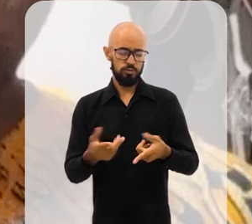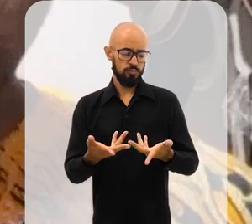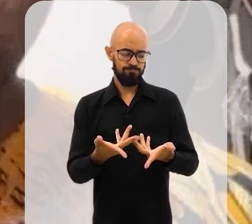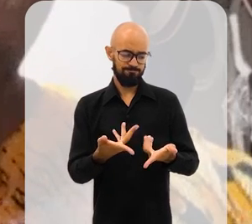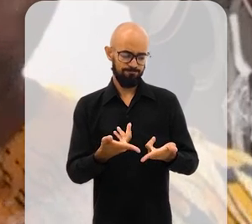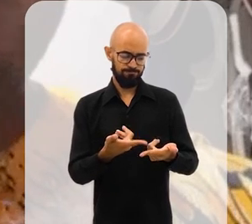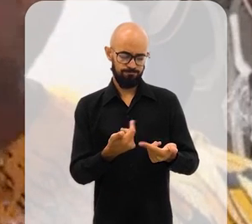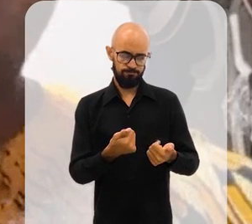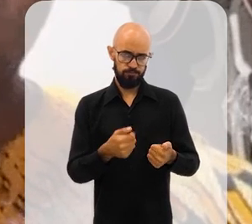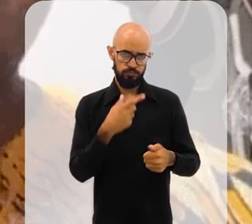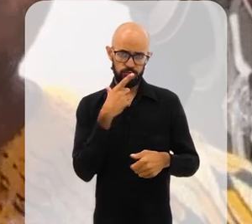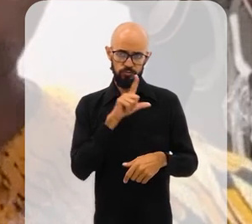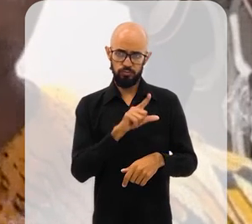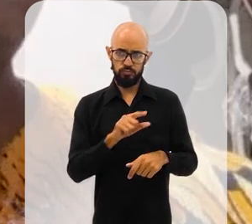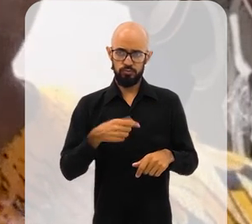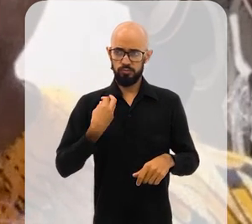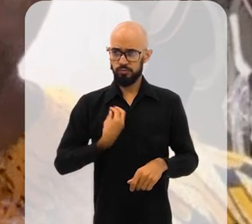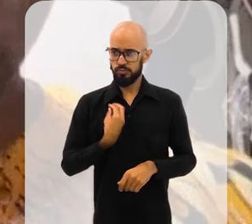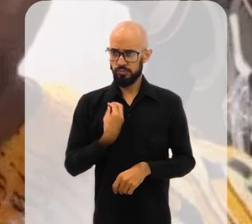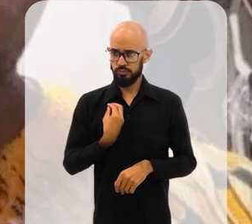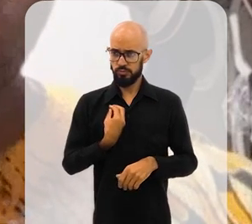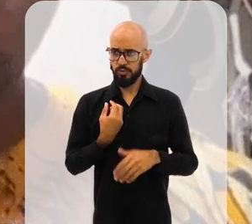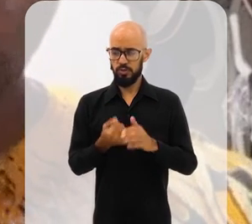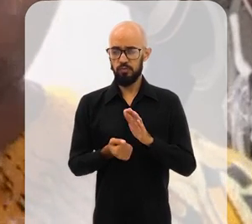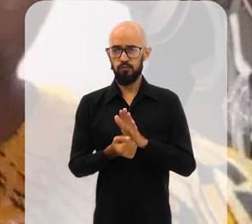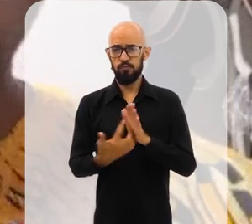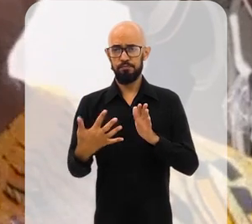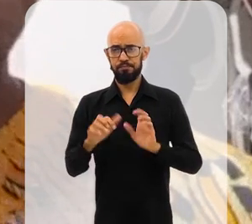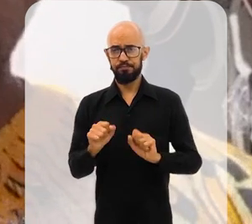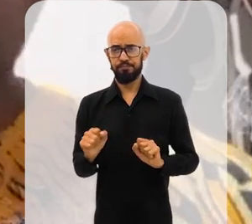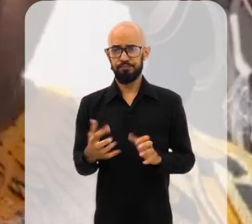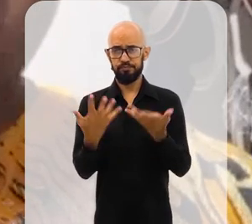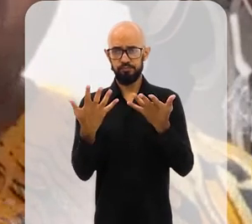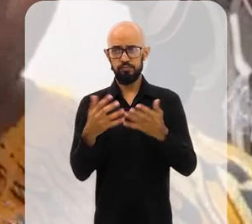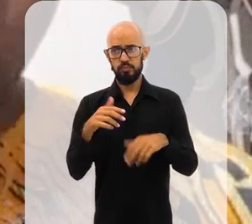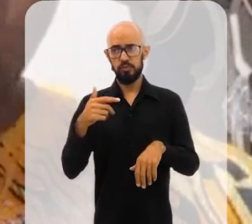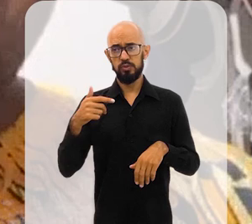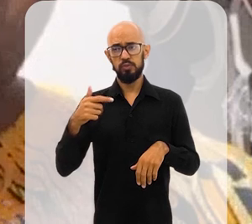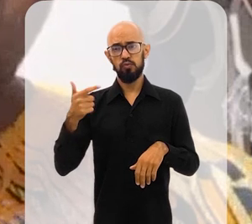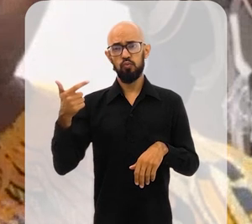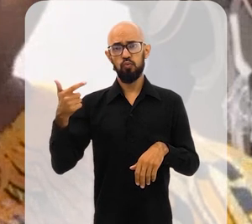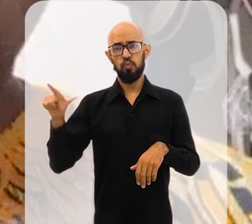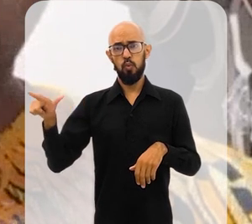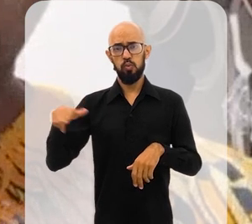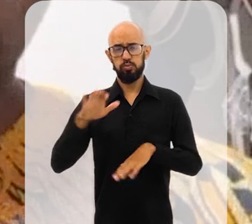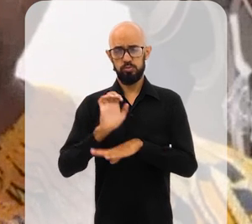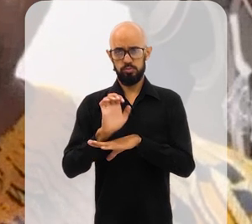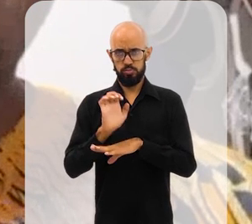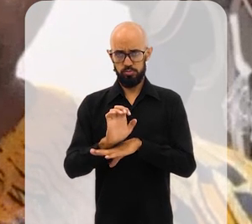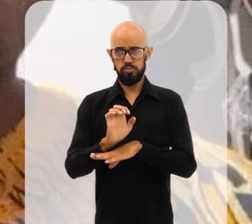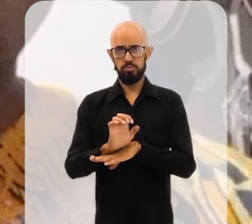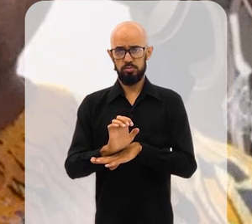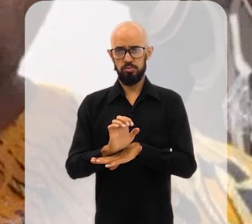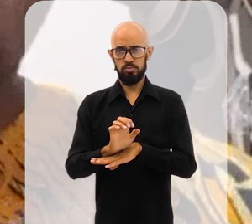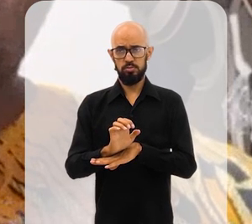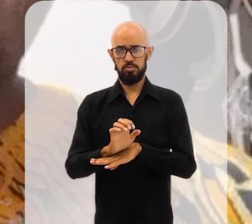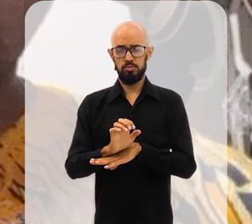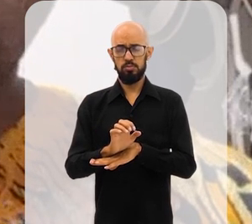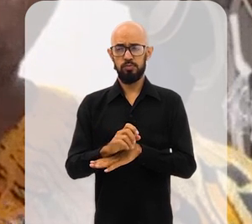certa maestria, né? Nós conseguimos participar de inúmeros festivais, até fora do estado, do